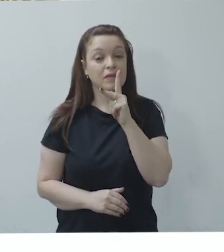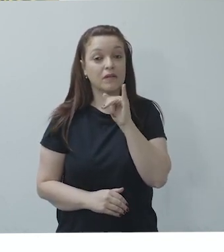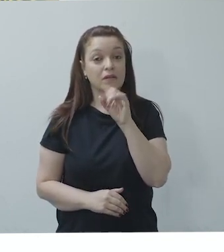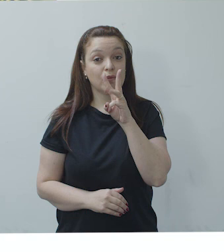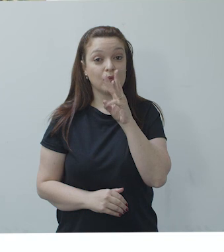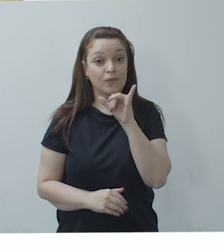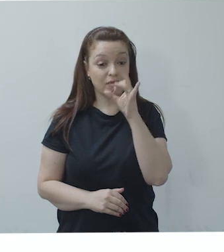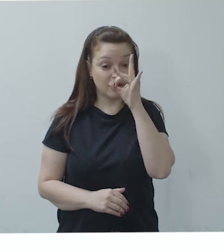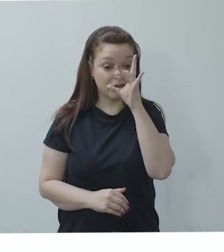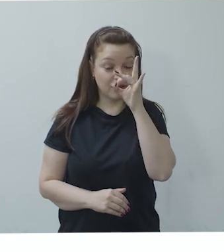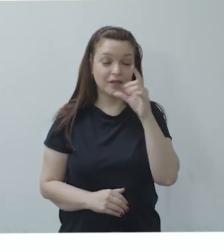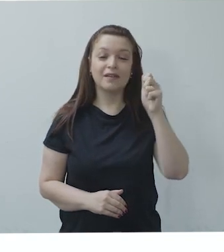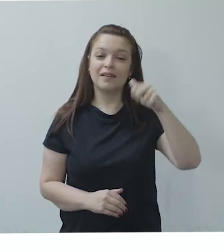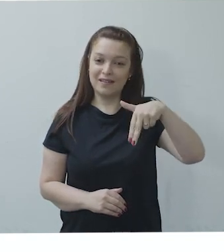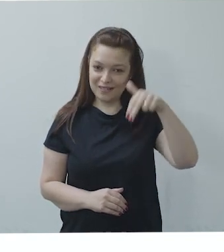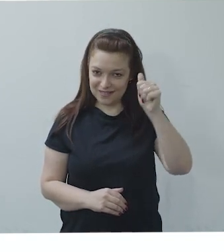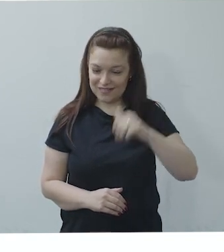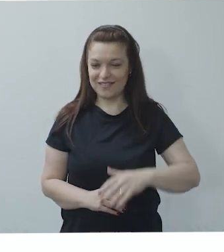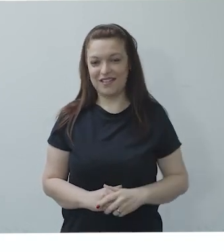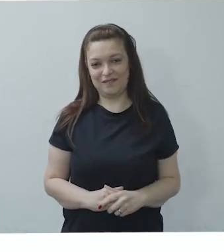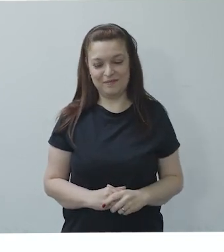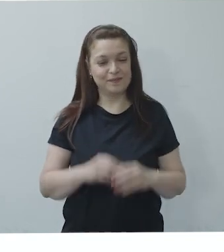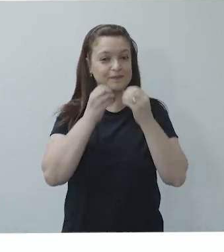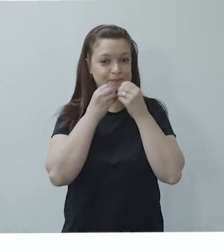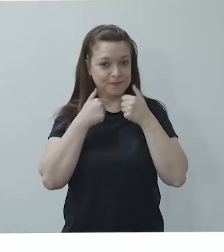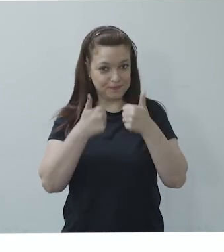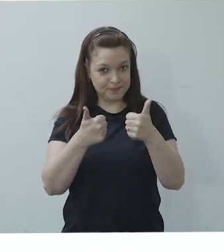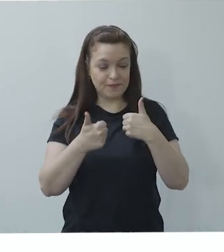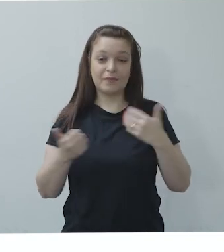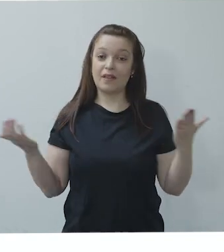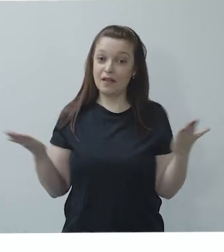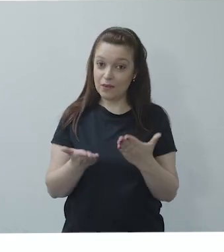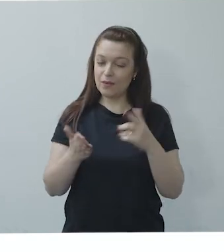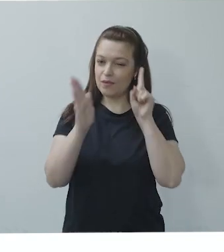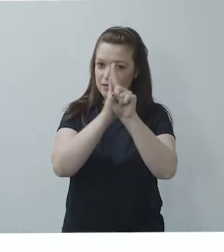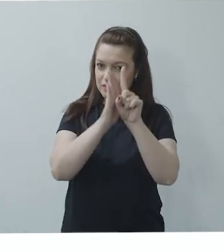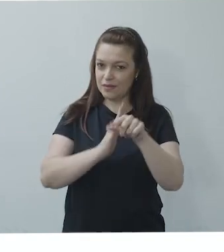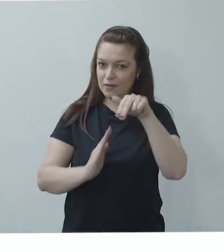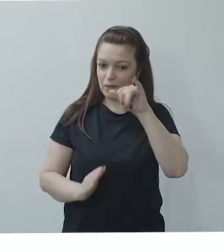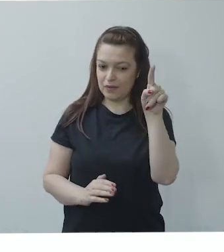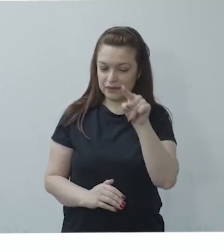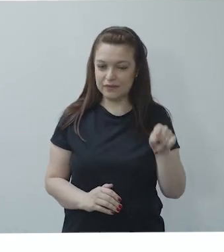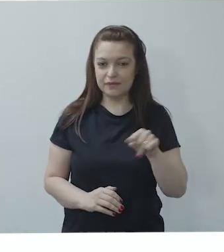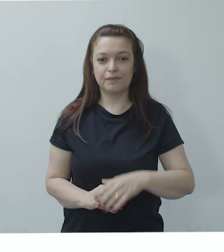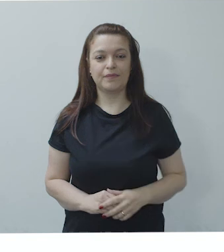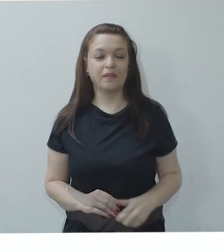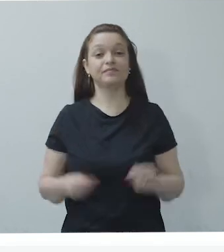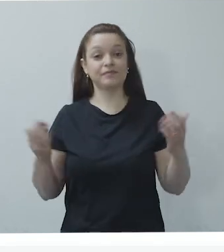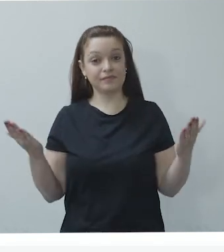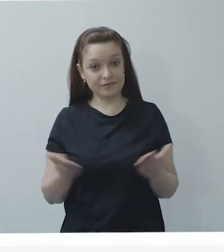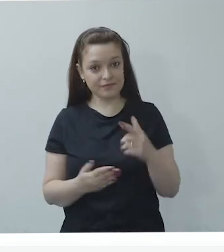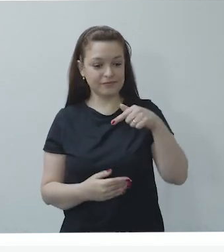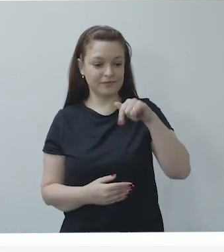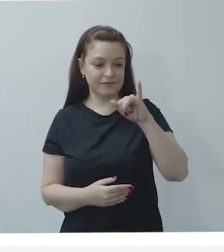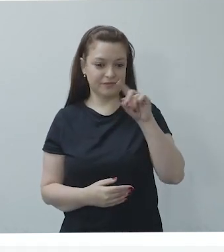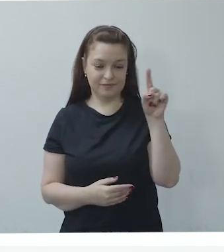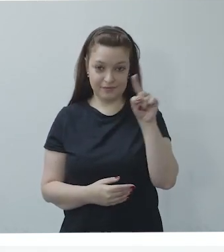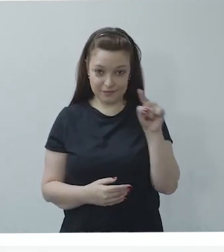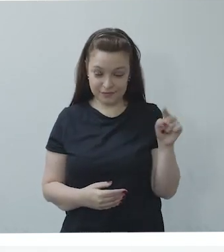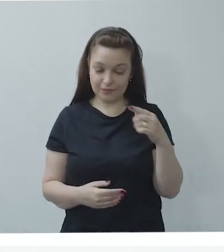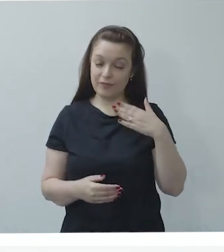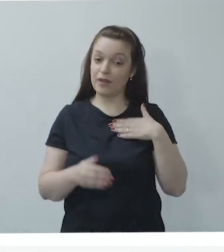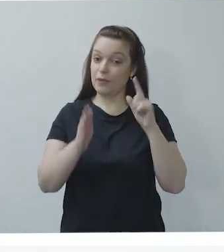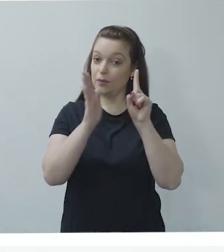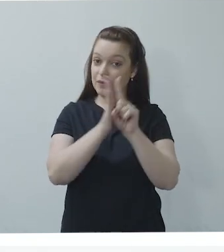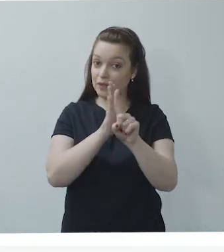kiwi? A Ana. Muito bem. Agora vamos para o quiz. É aquele que eu pergunto